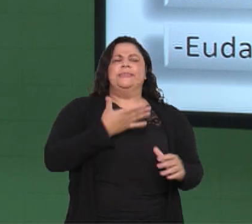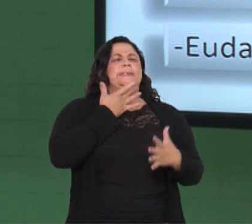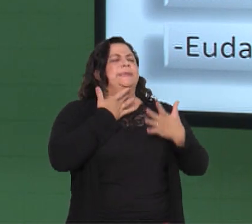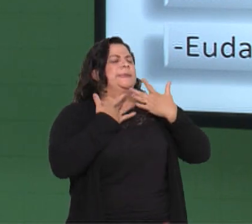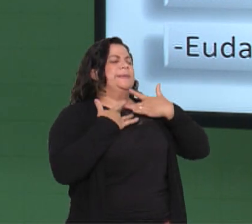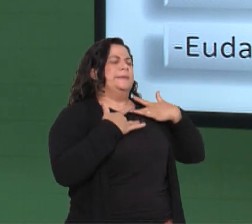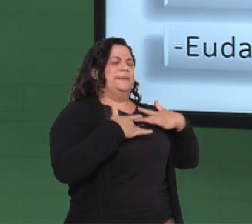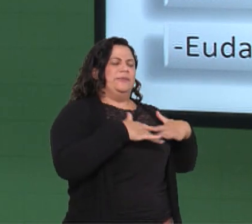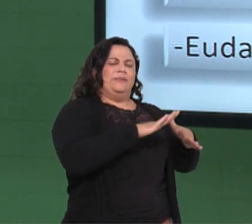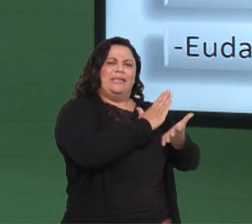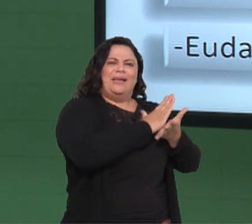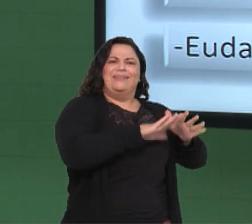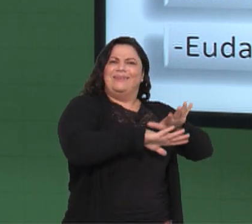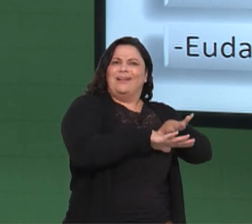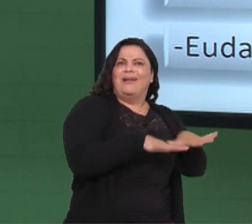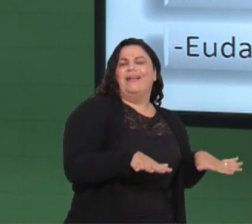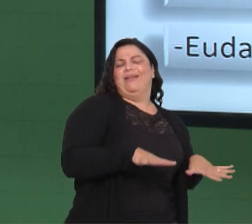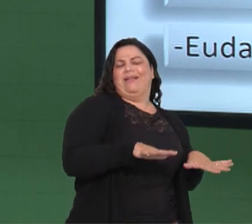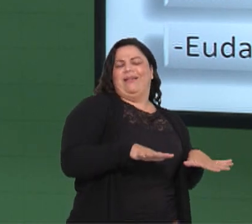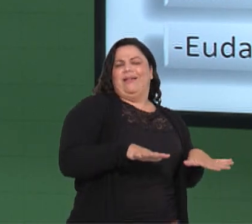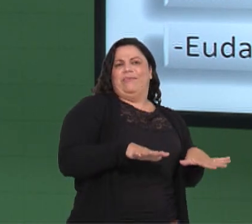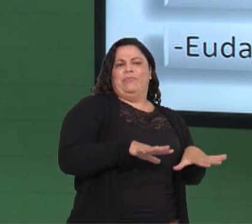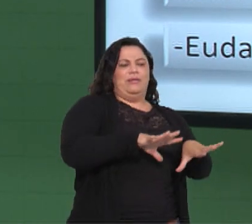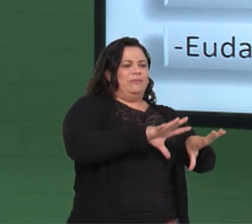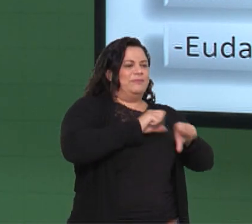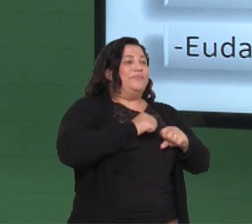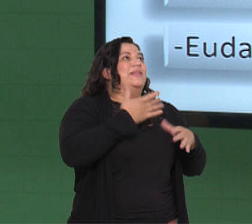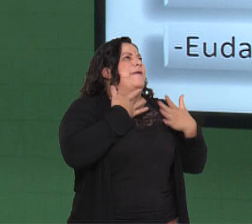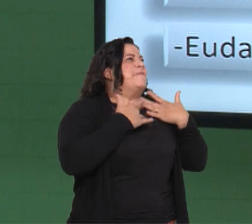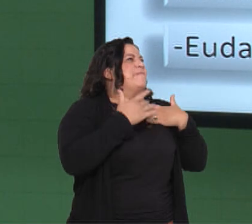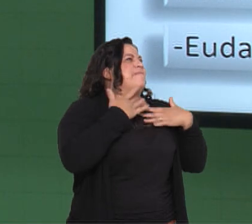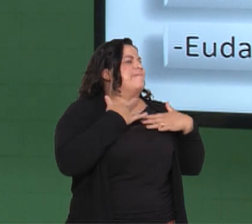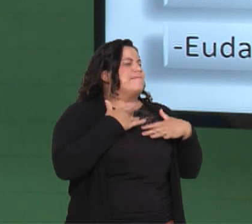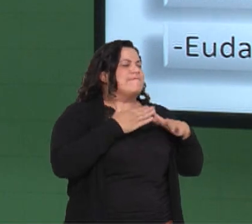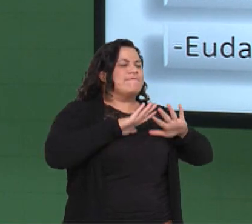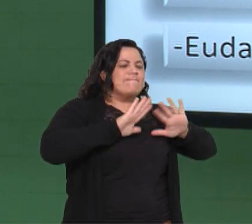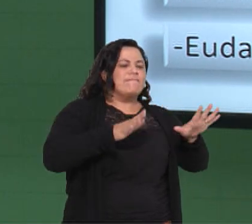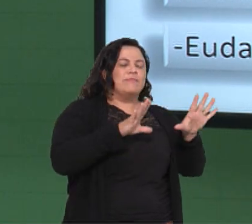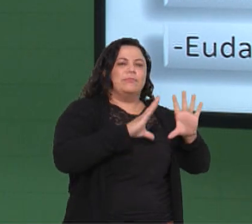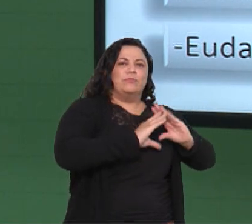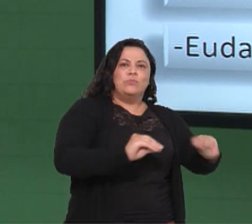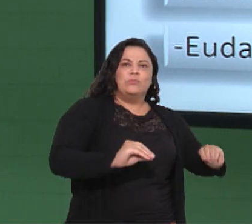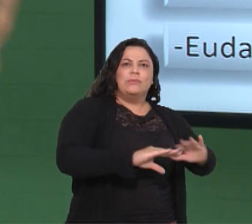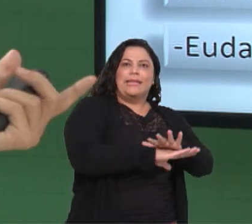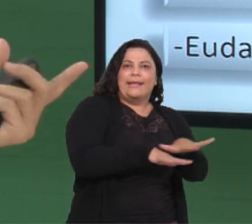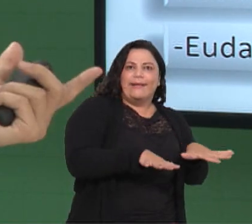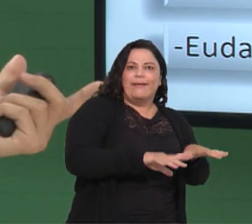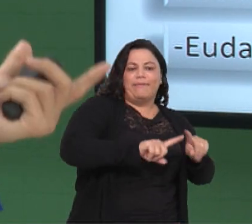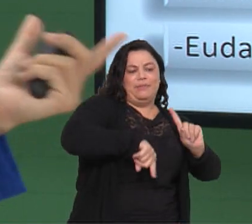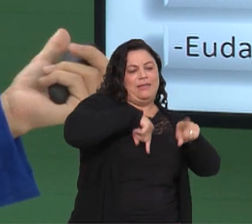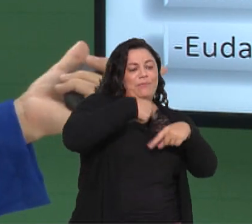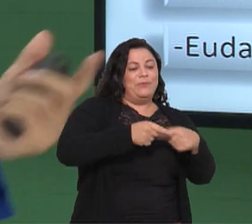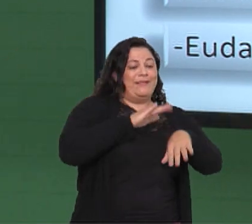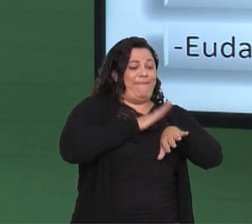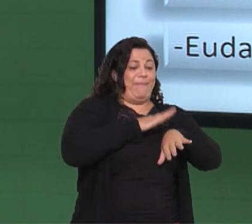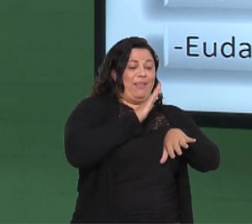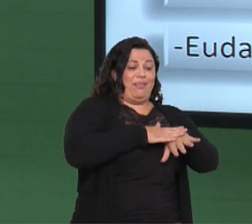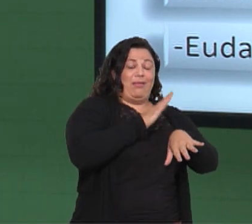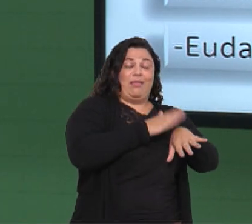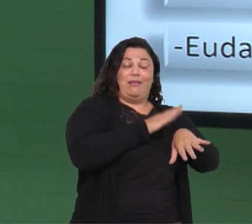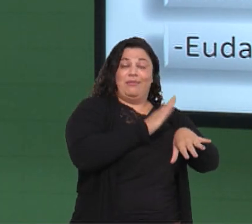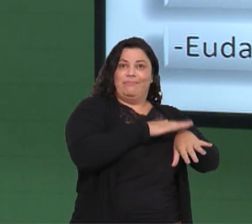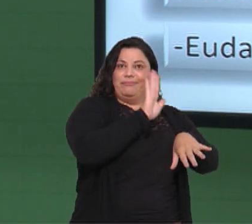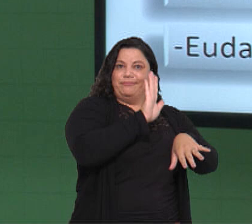atinge passam, né? Você supre os desejos do teu corpo, passou um tempo, ele quer mais. Já os prazeres que nós encontramos